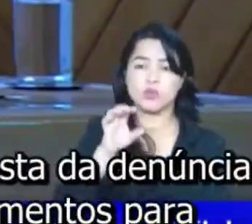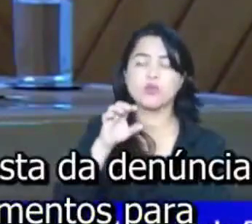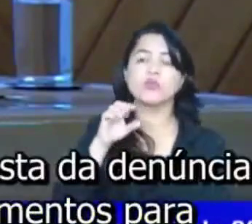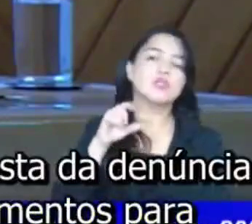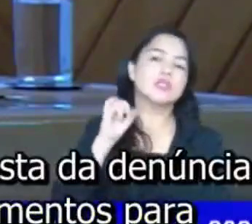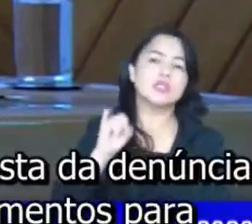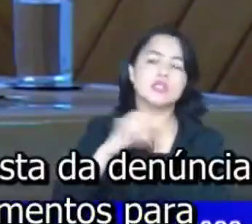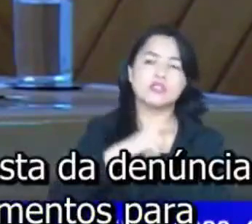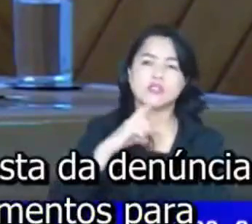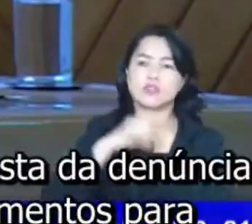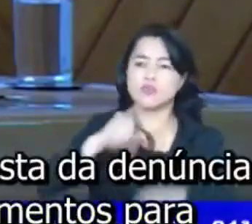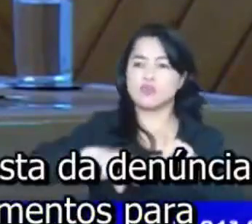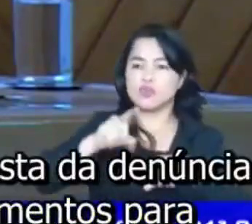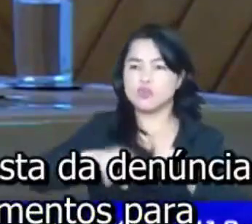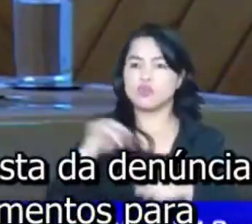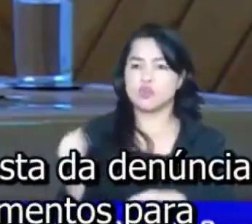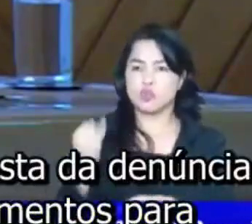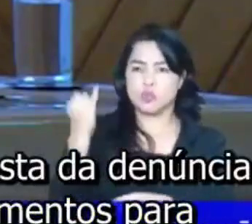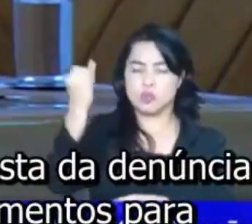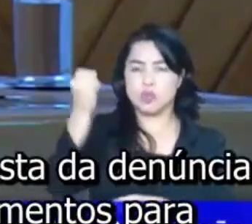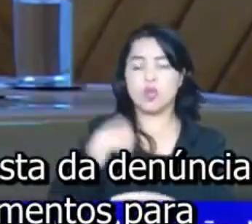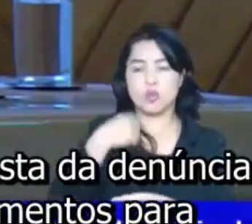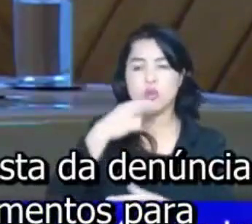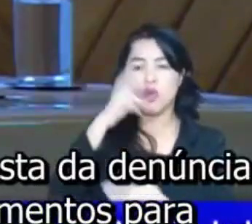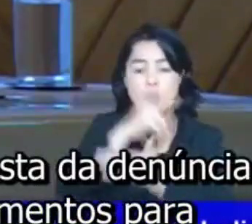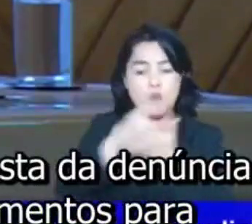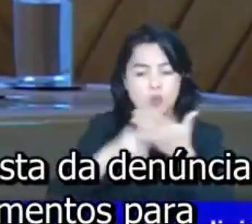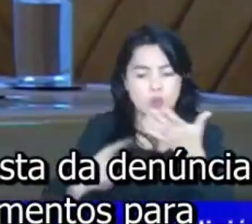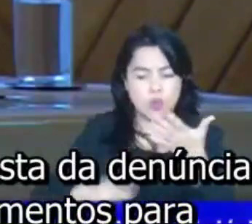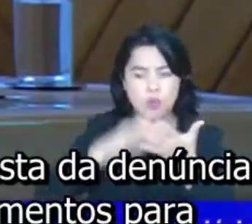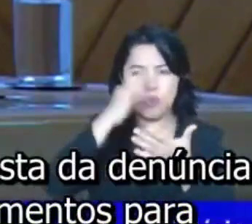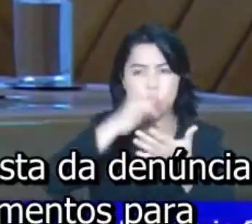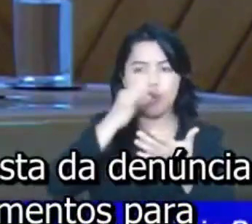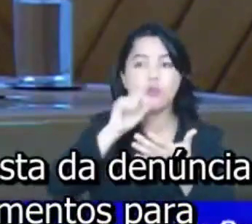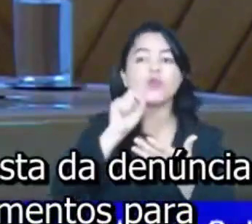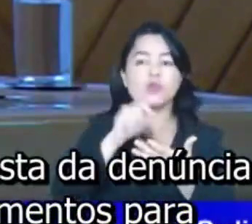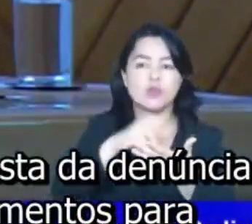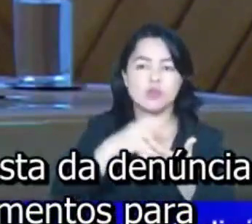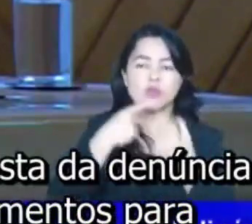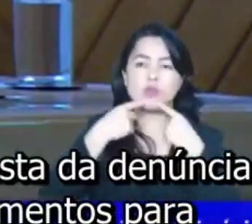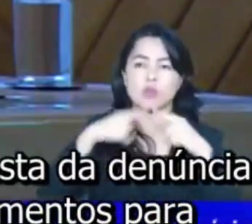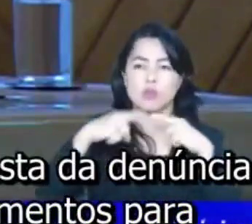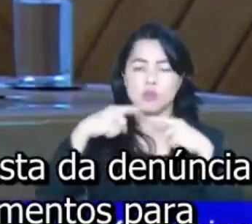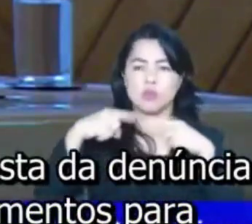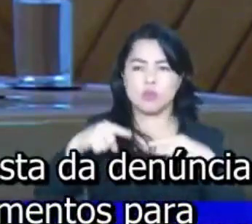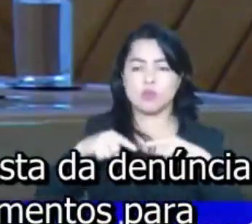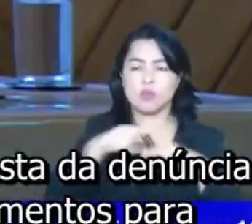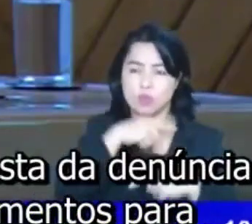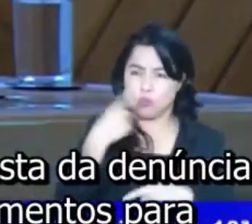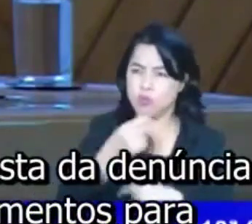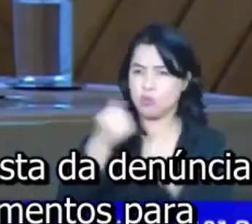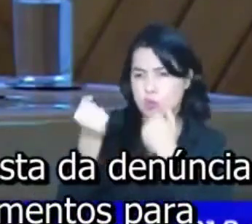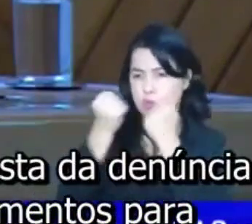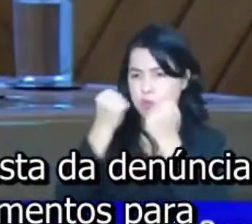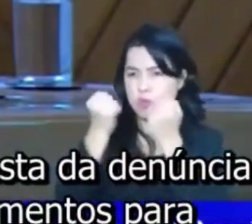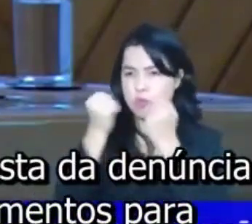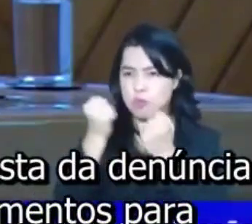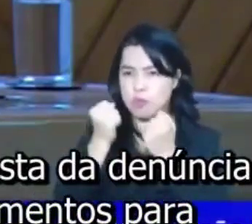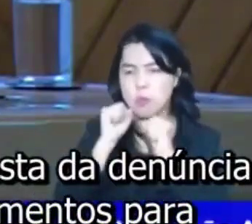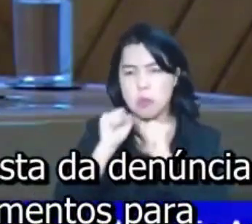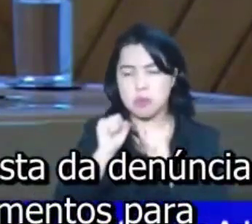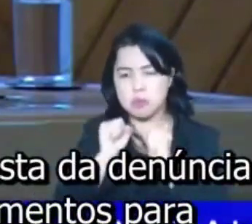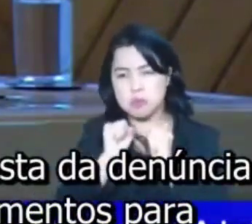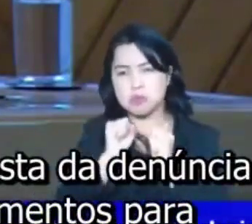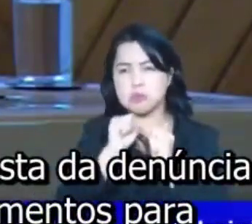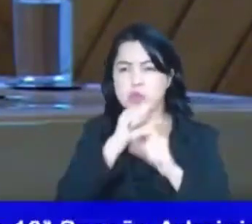vou relatar aqui, resumidamente, para os colegas, o que consta na denúncia, para que nós possamos avaliar se ela possui o mínimo